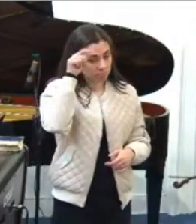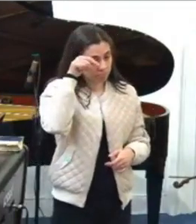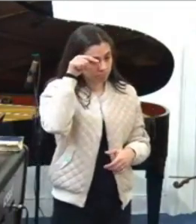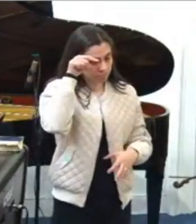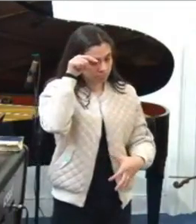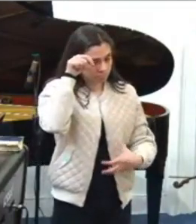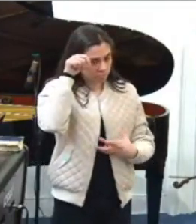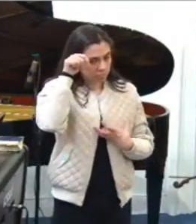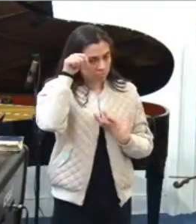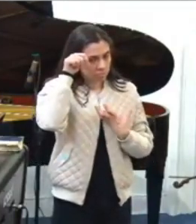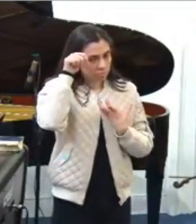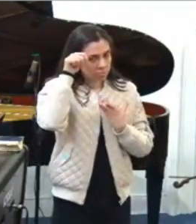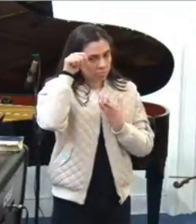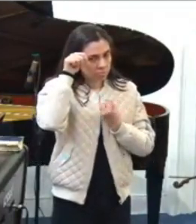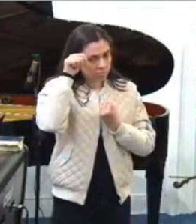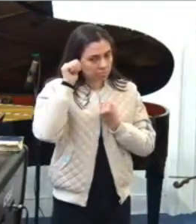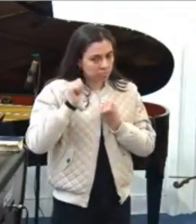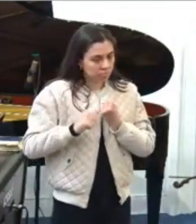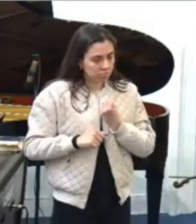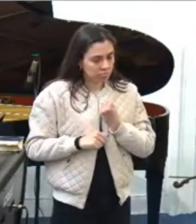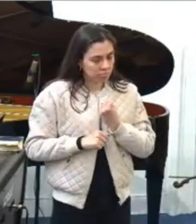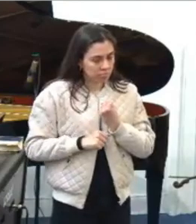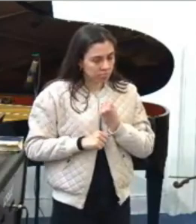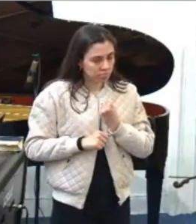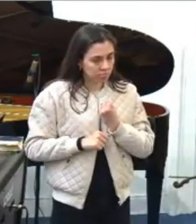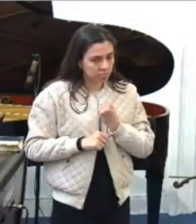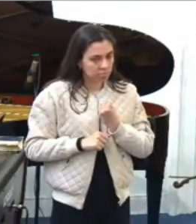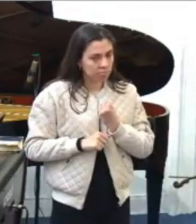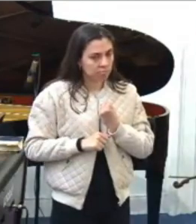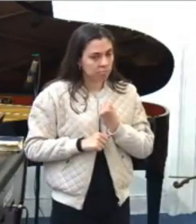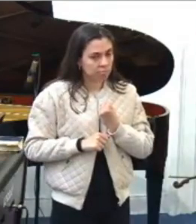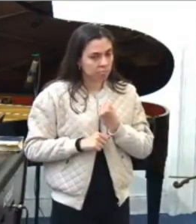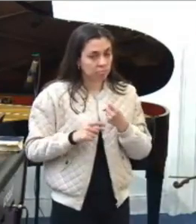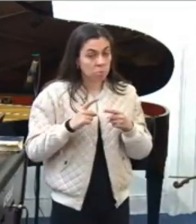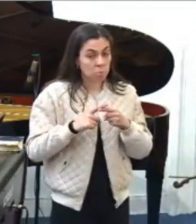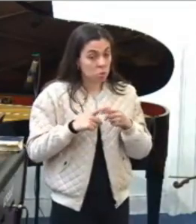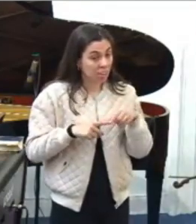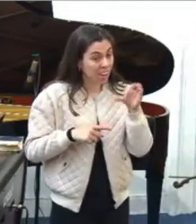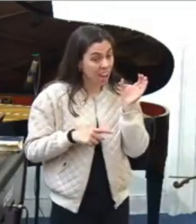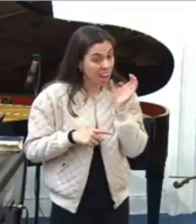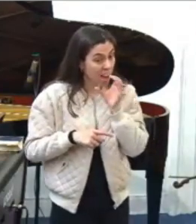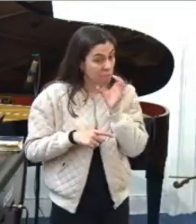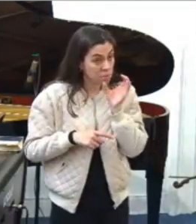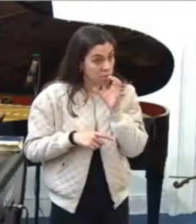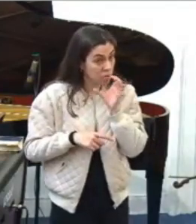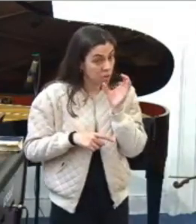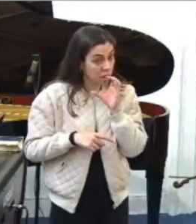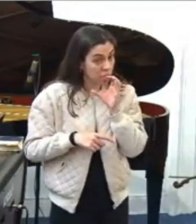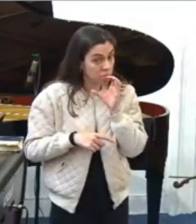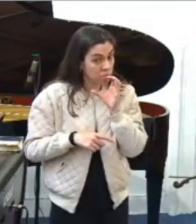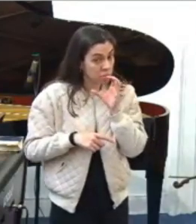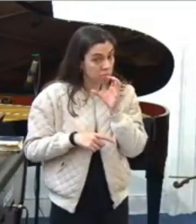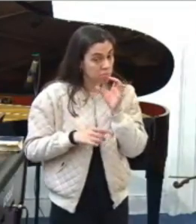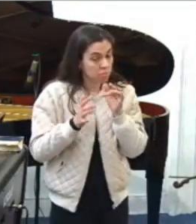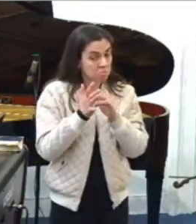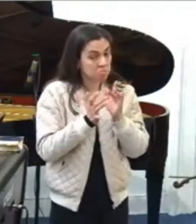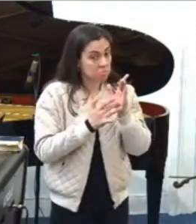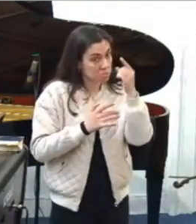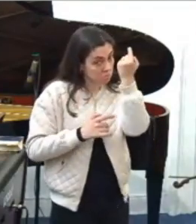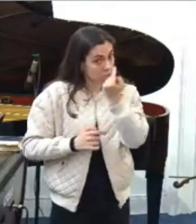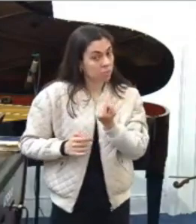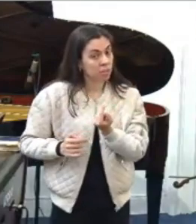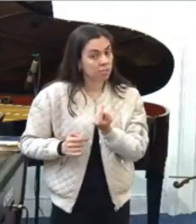ira, feroz, porque pouco tempo lhe resta. Imagina um